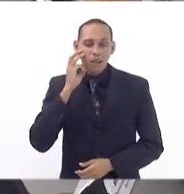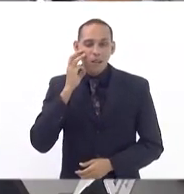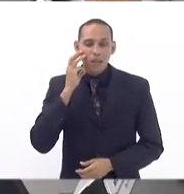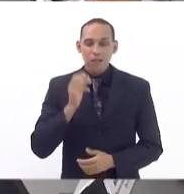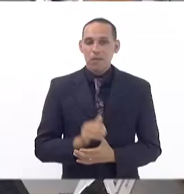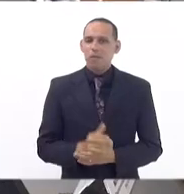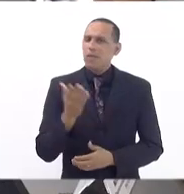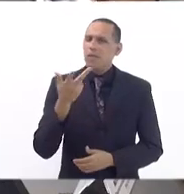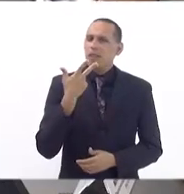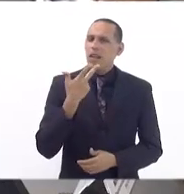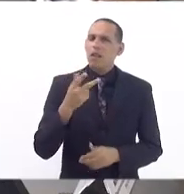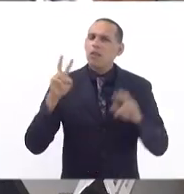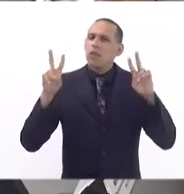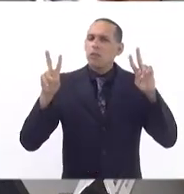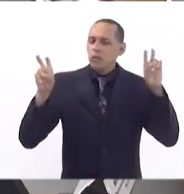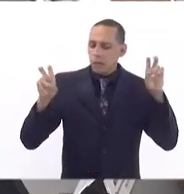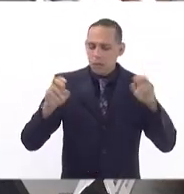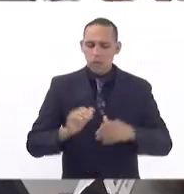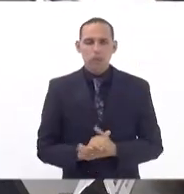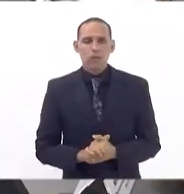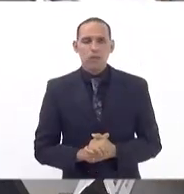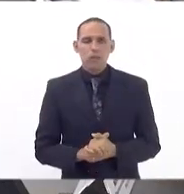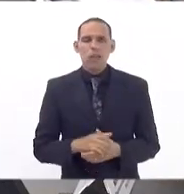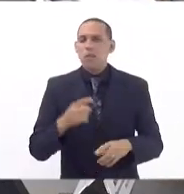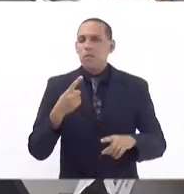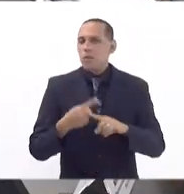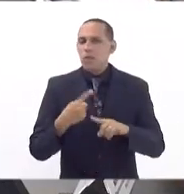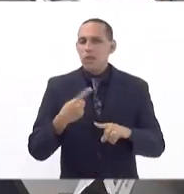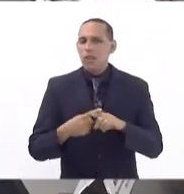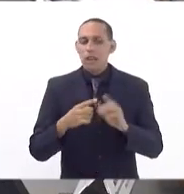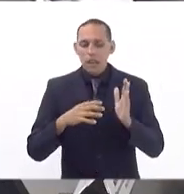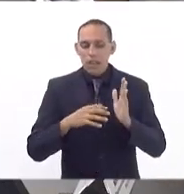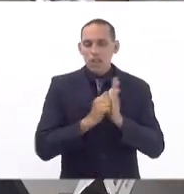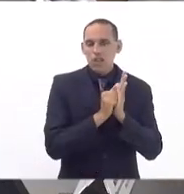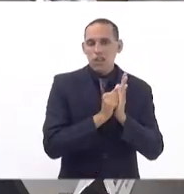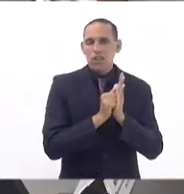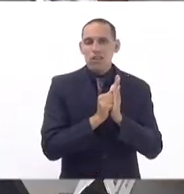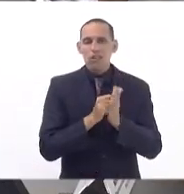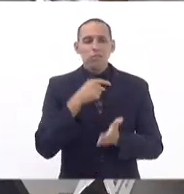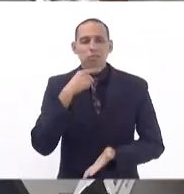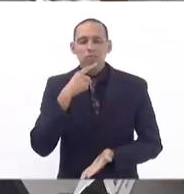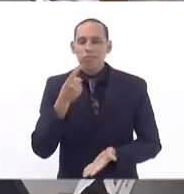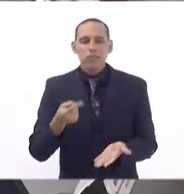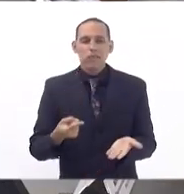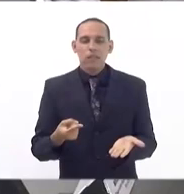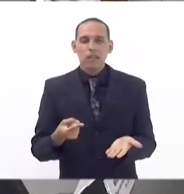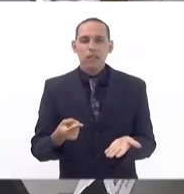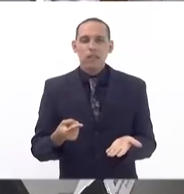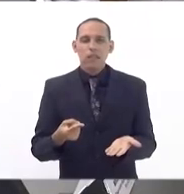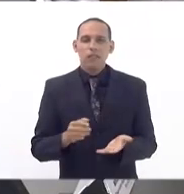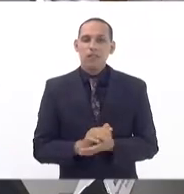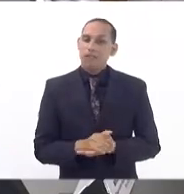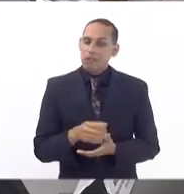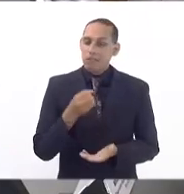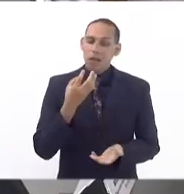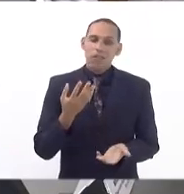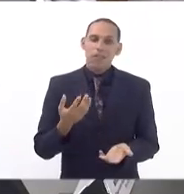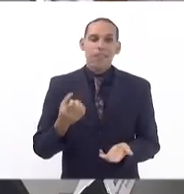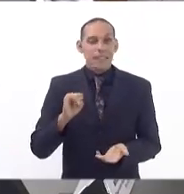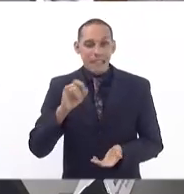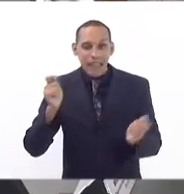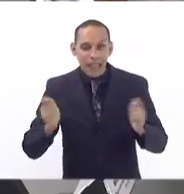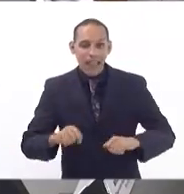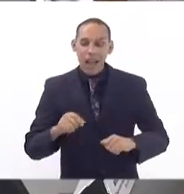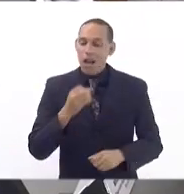perguntou sobre o que não é possível registrar procedência é possível que bom isso é possível tô